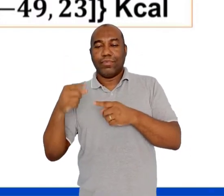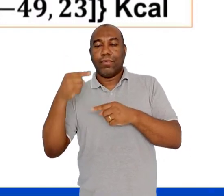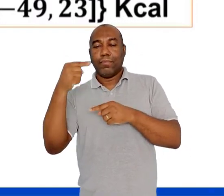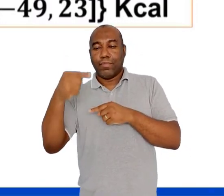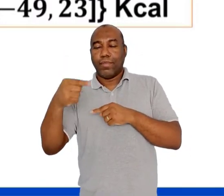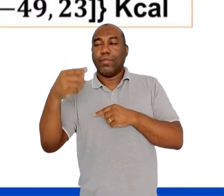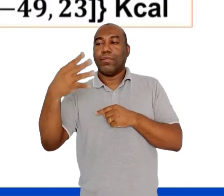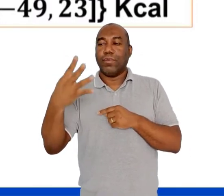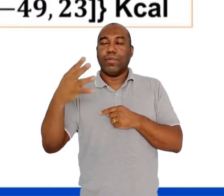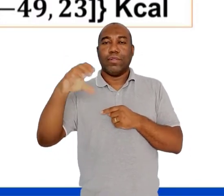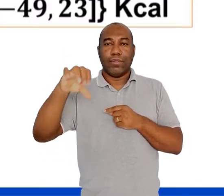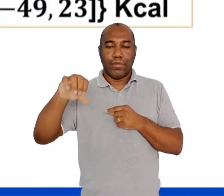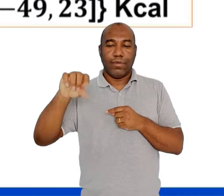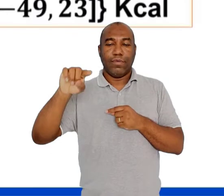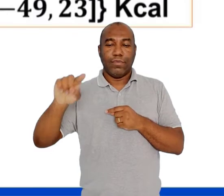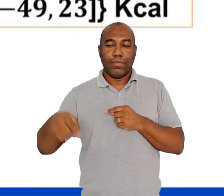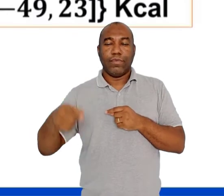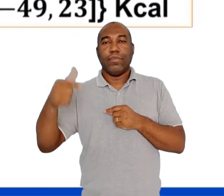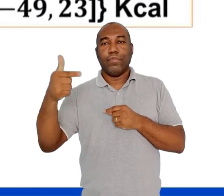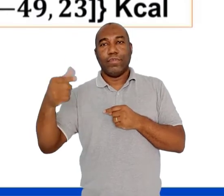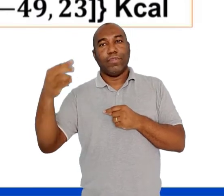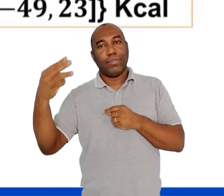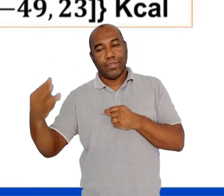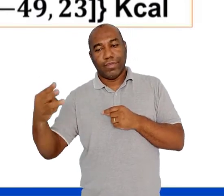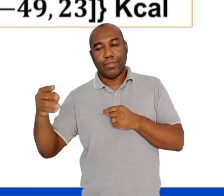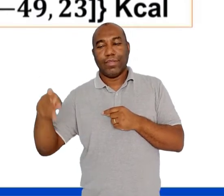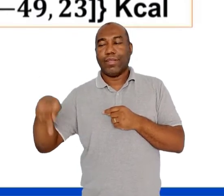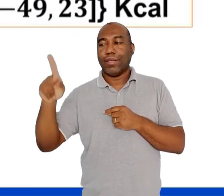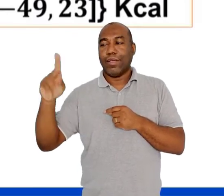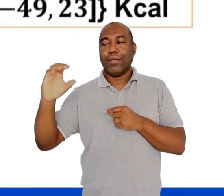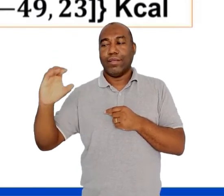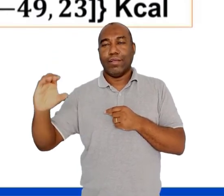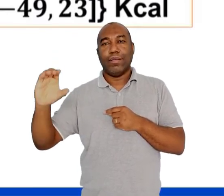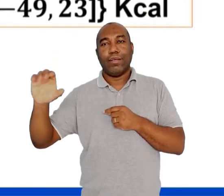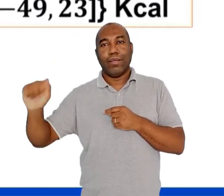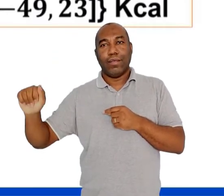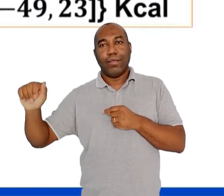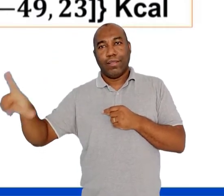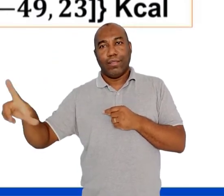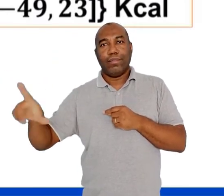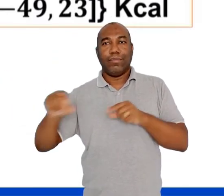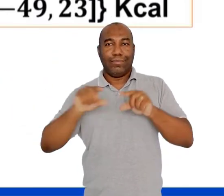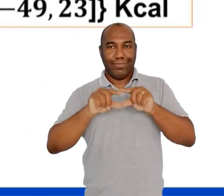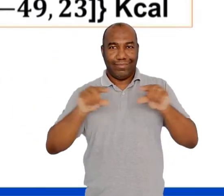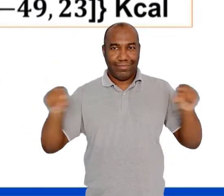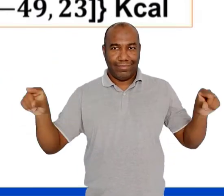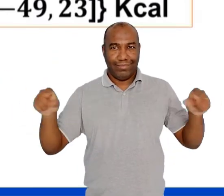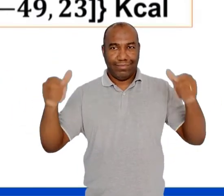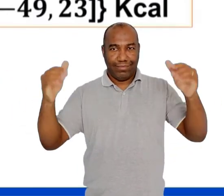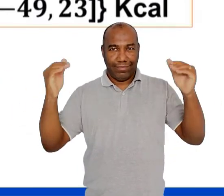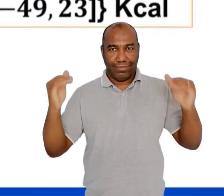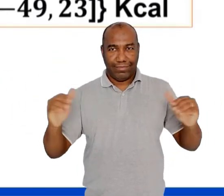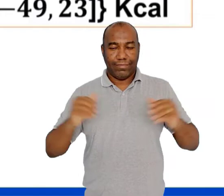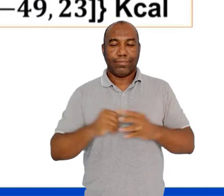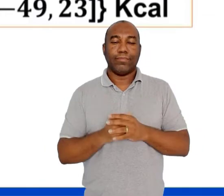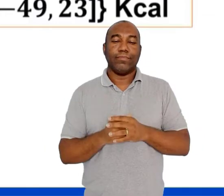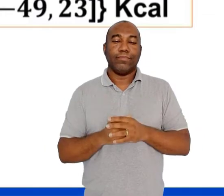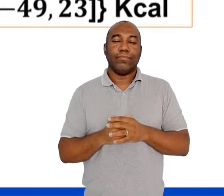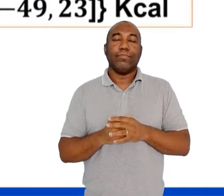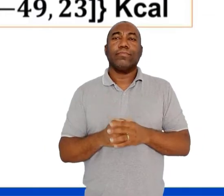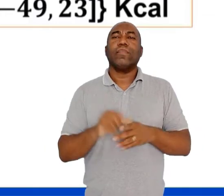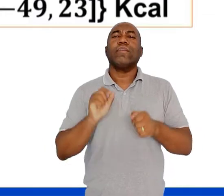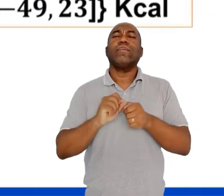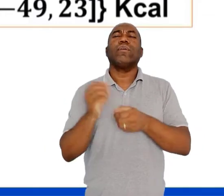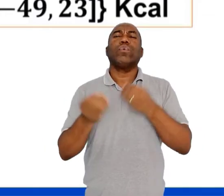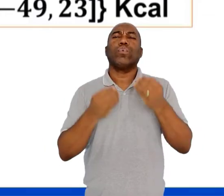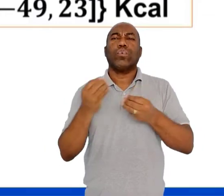70,994, menos... duas vezes menos 49,23. Então, vamos lá fazer a multiplicação. Duas vezes